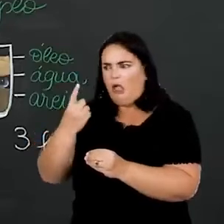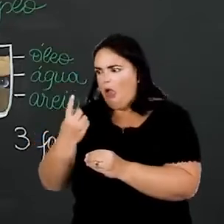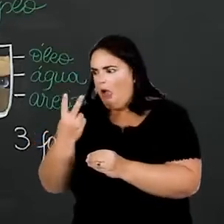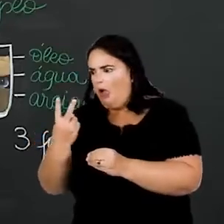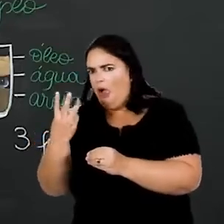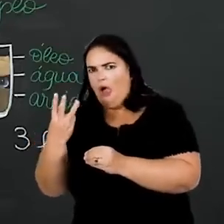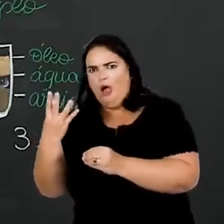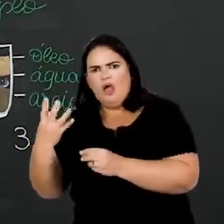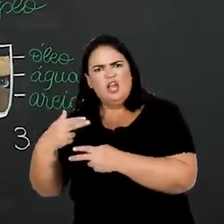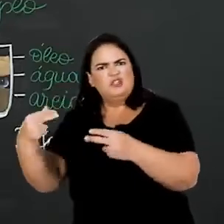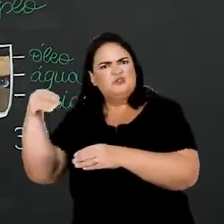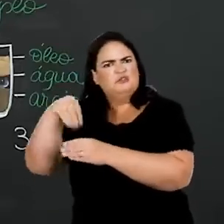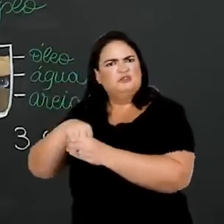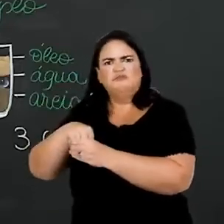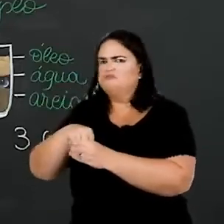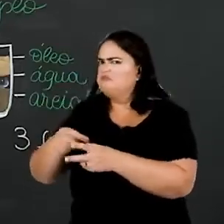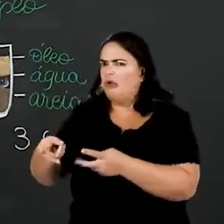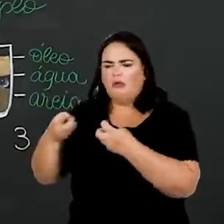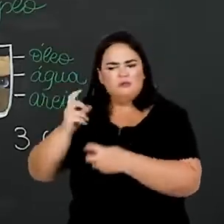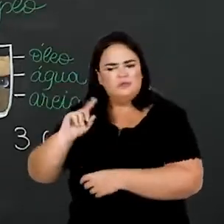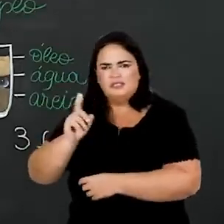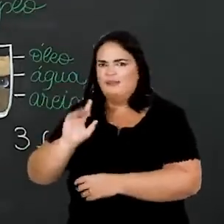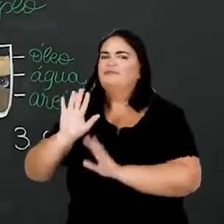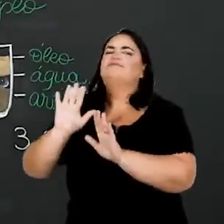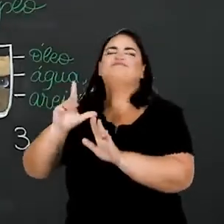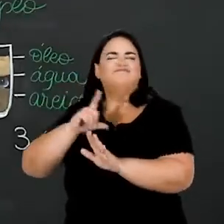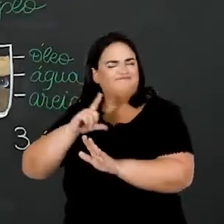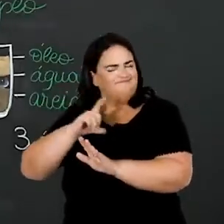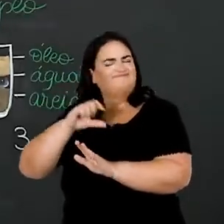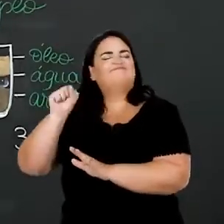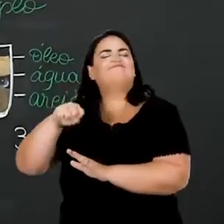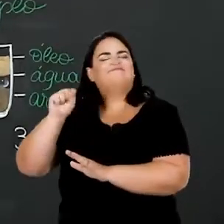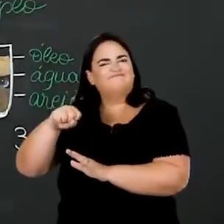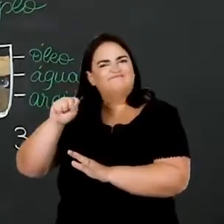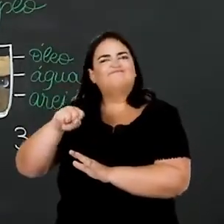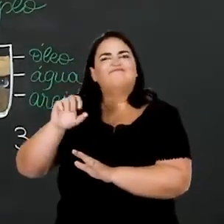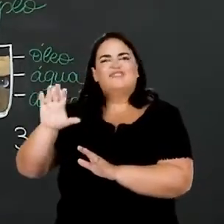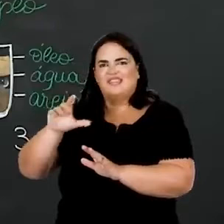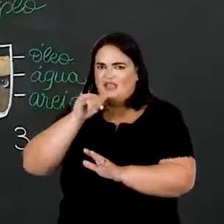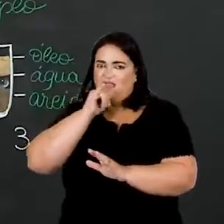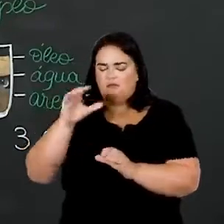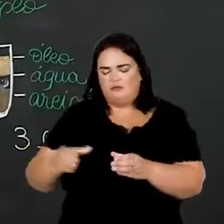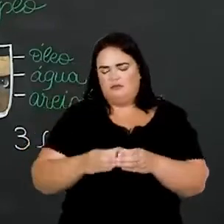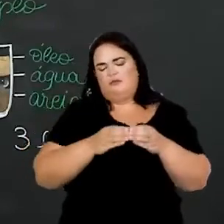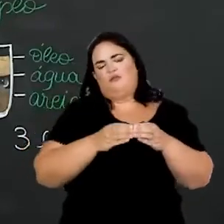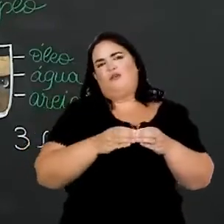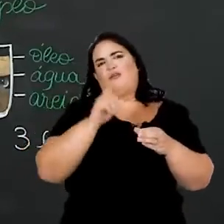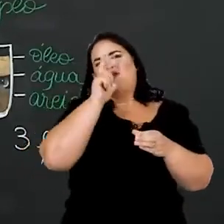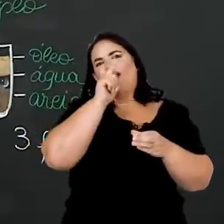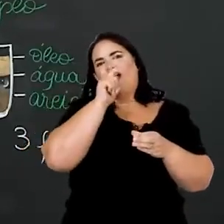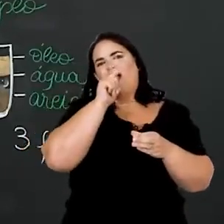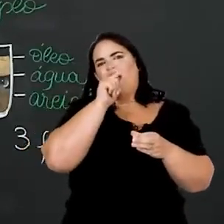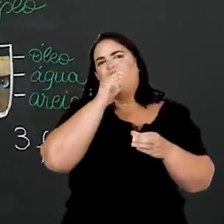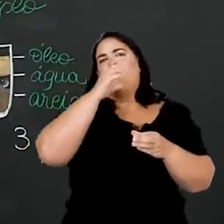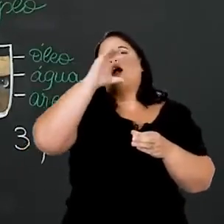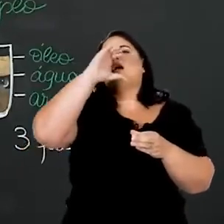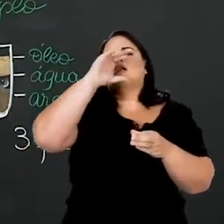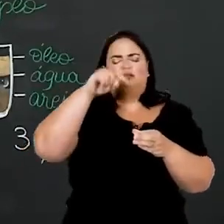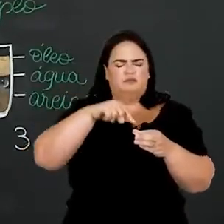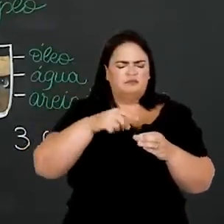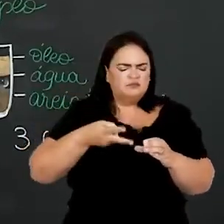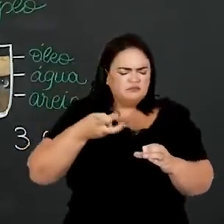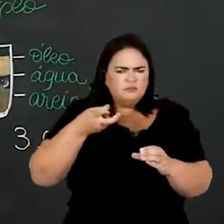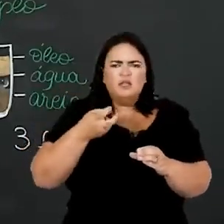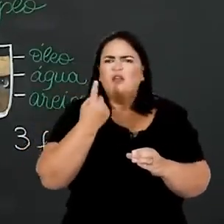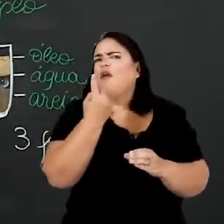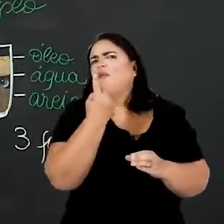3, 4 coisas aqui dentro. Mas é a realidade. Quando você vê aqui o meu copinho de água mineral, você vê uma única